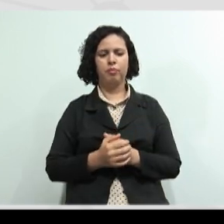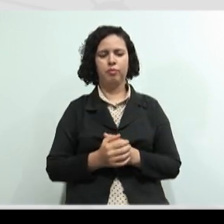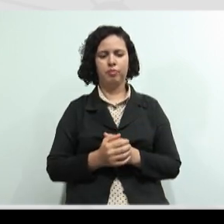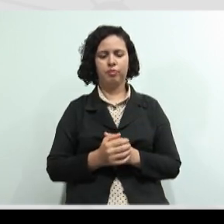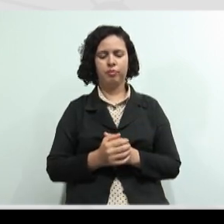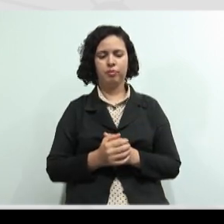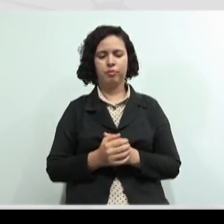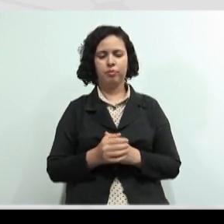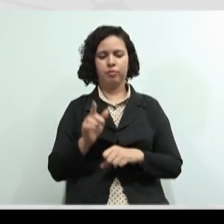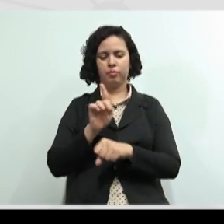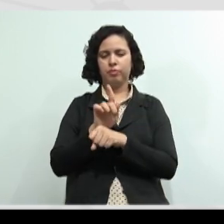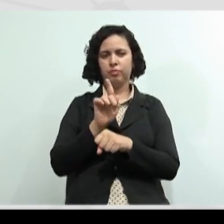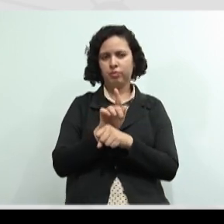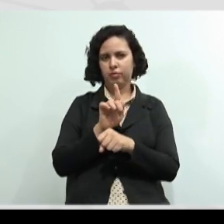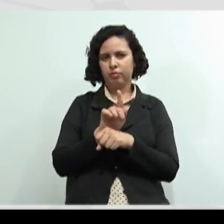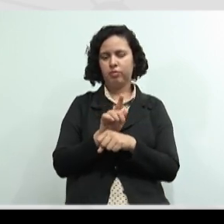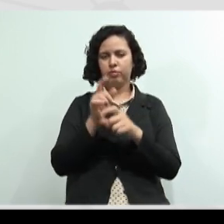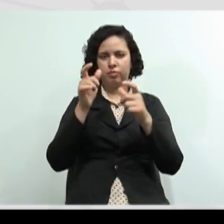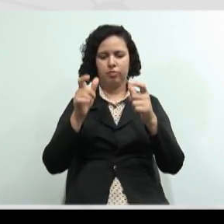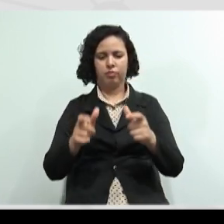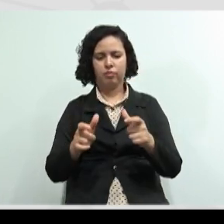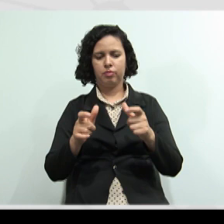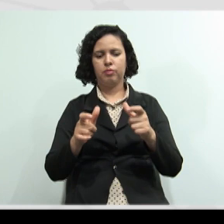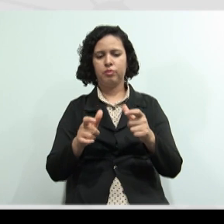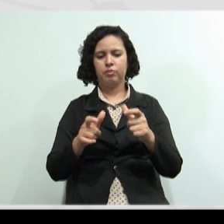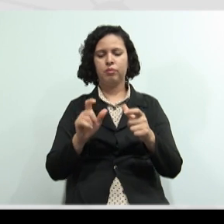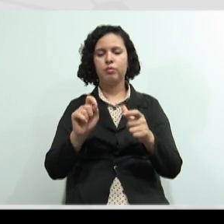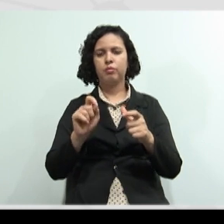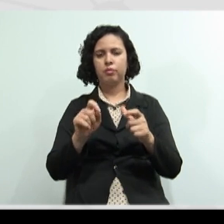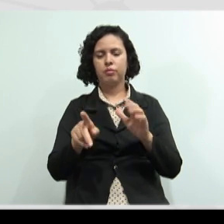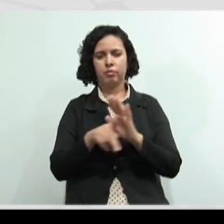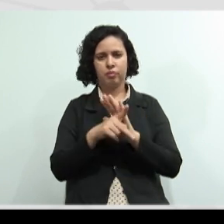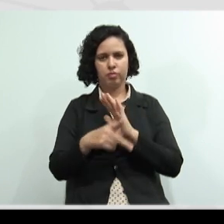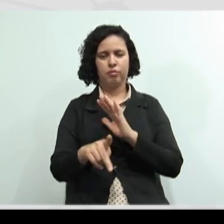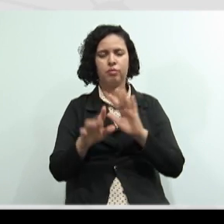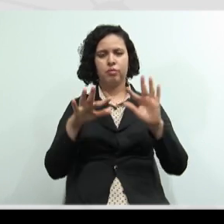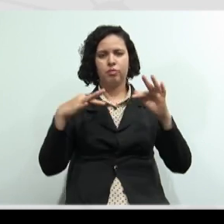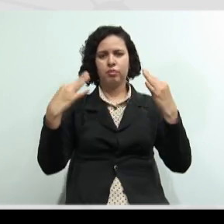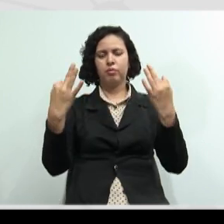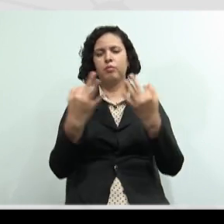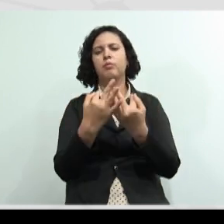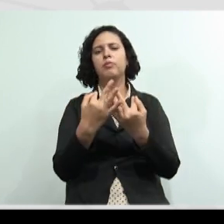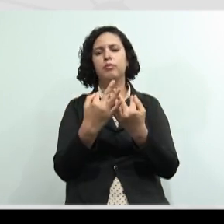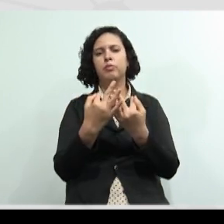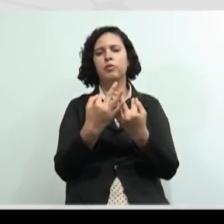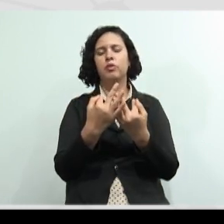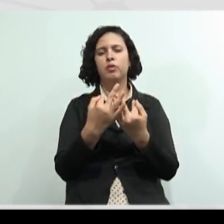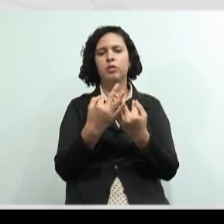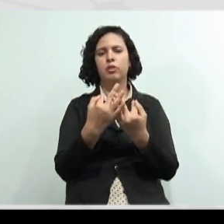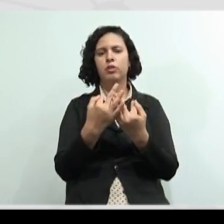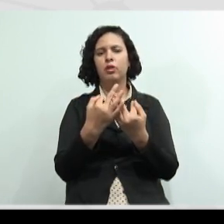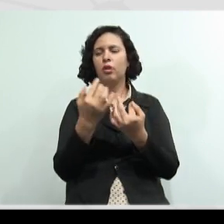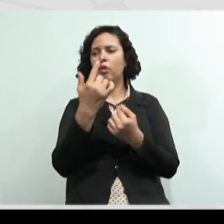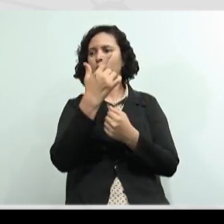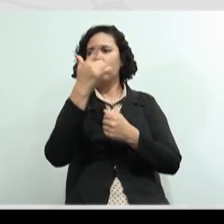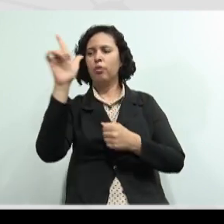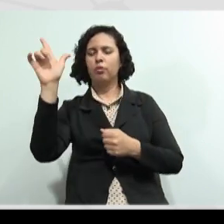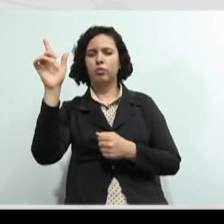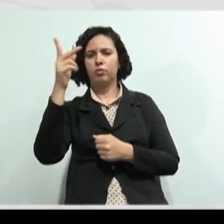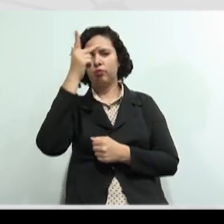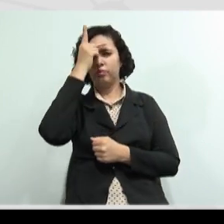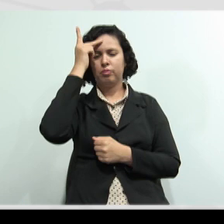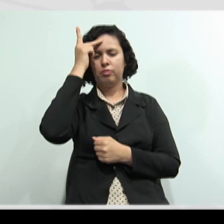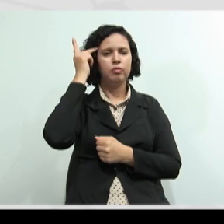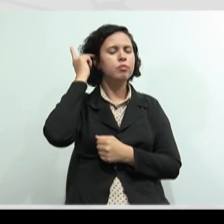E o gerenciamento do estabelecimento ou empreendimento tem que ser feito pela própria família. Não pode ter um gestor externo, uma pessoa que